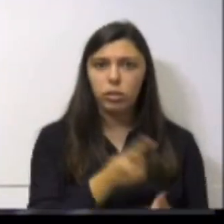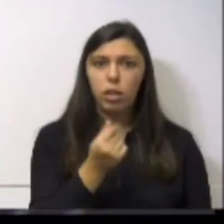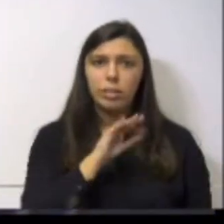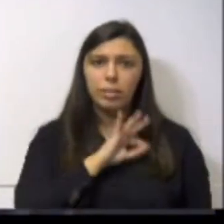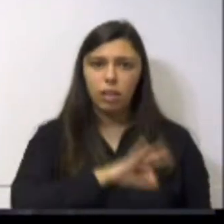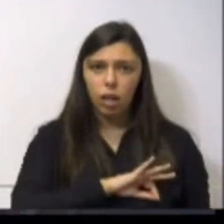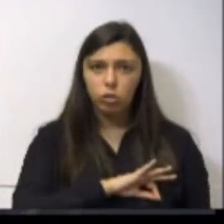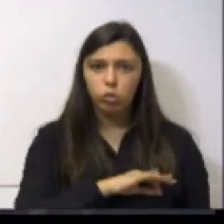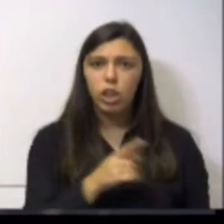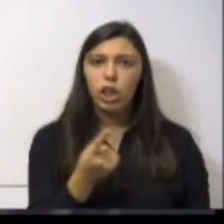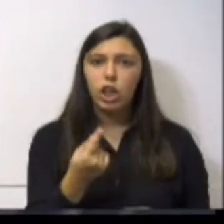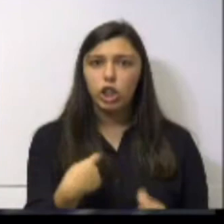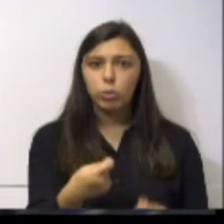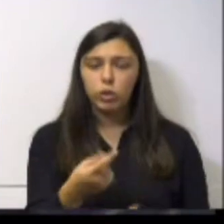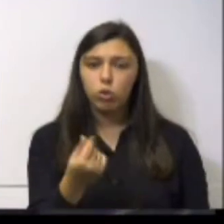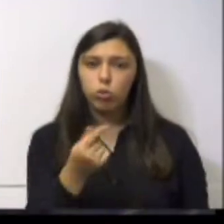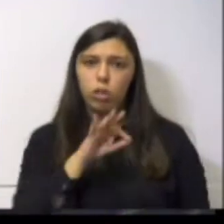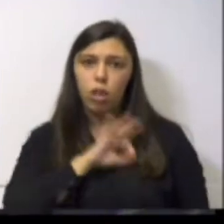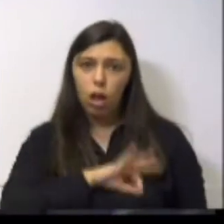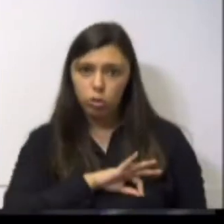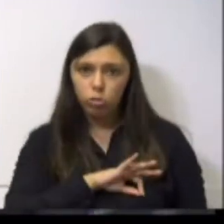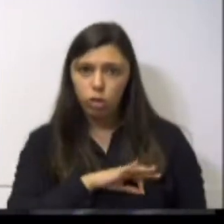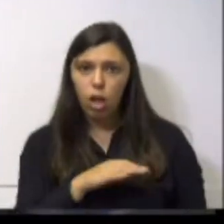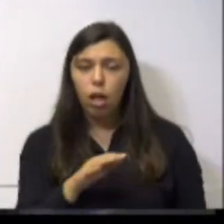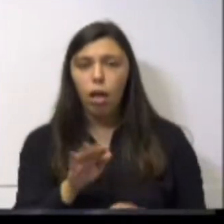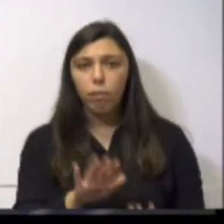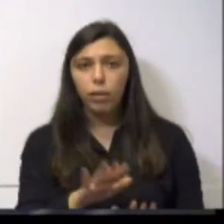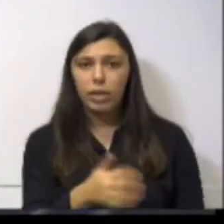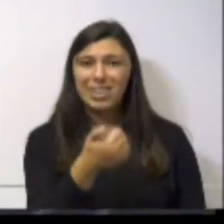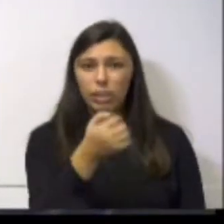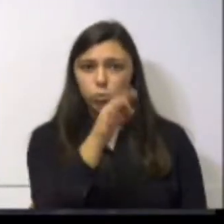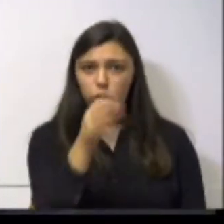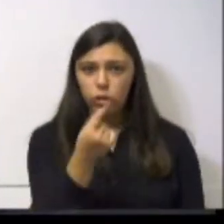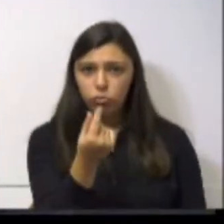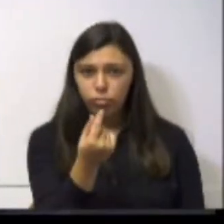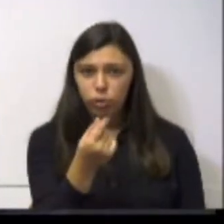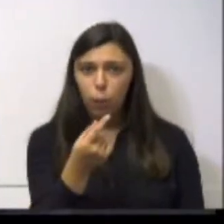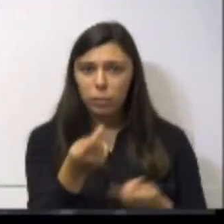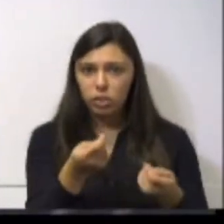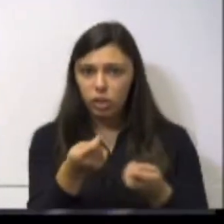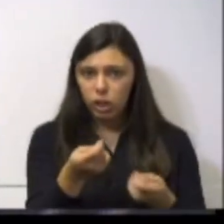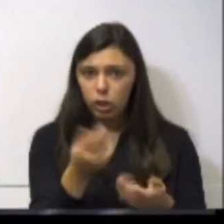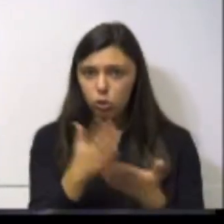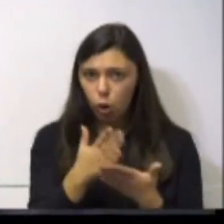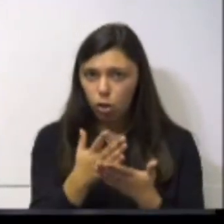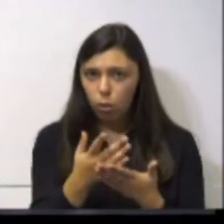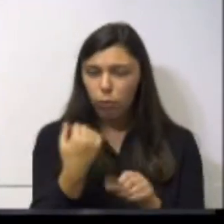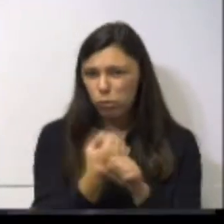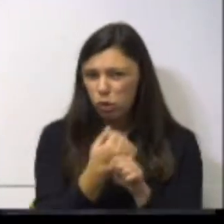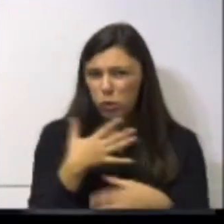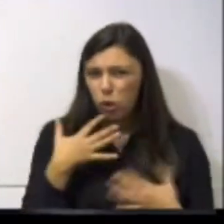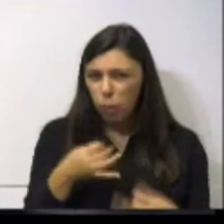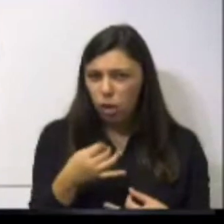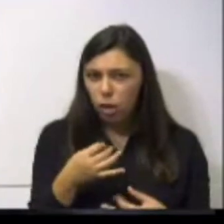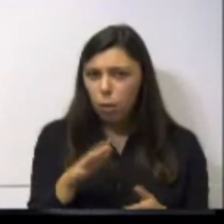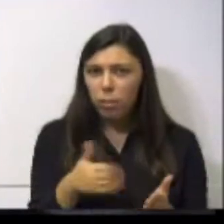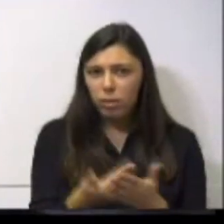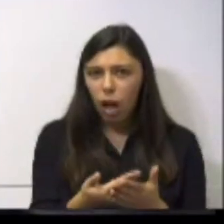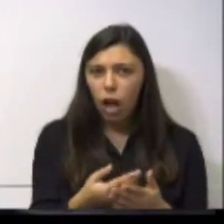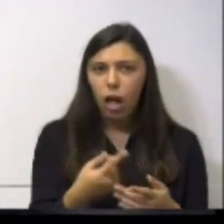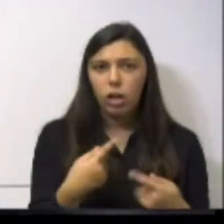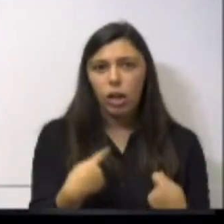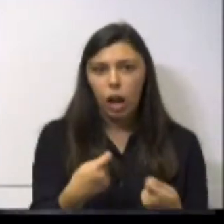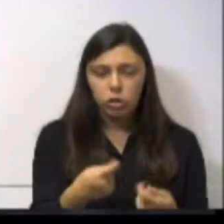despesas com salários, ficando apenas com 5% para gerir a escola para o funcionamento normal, para assegurar as despesas com água,